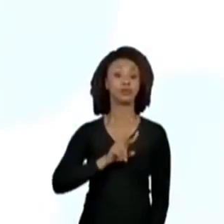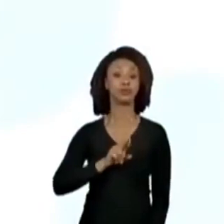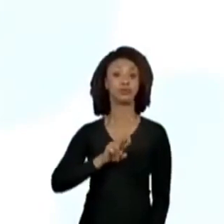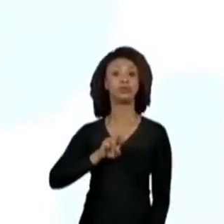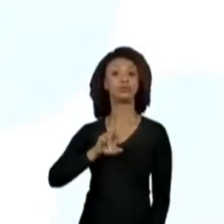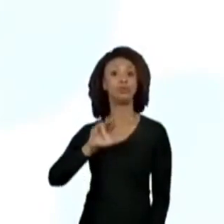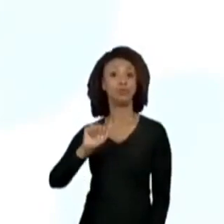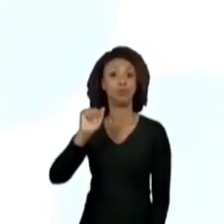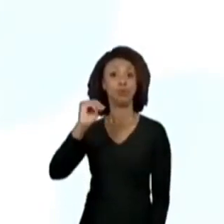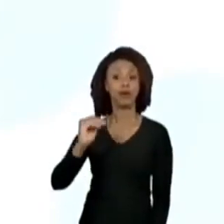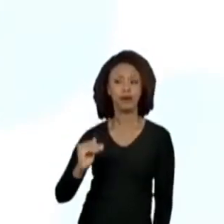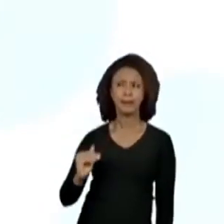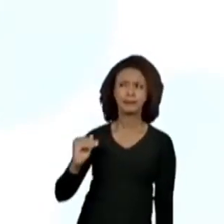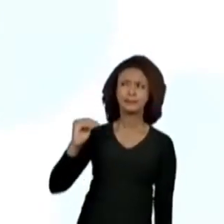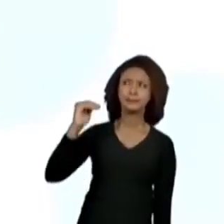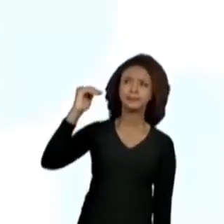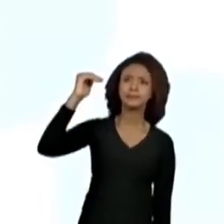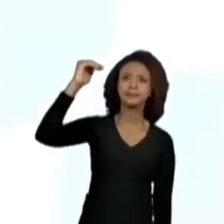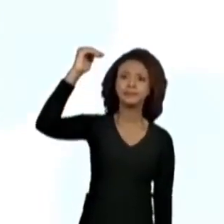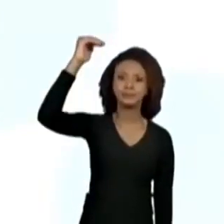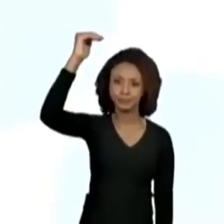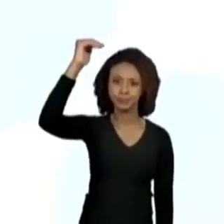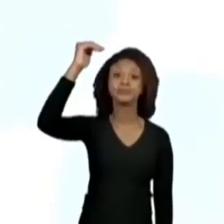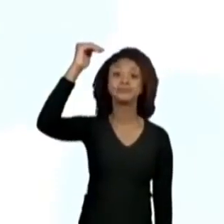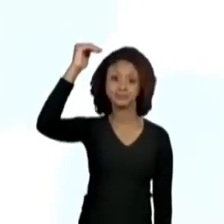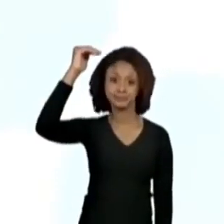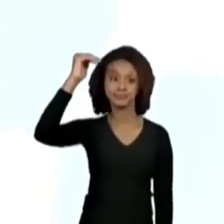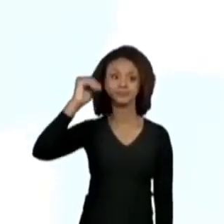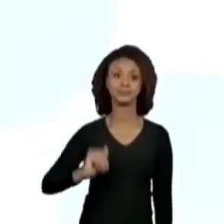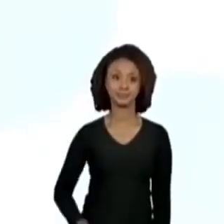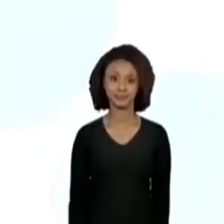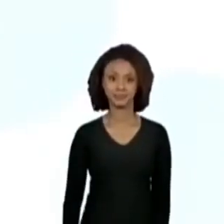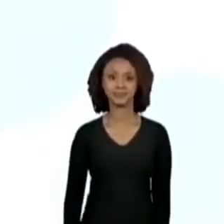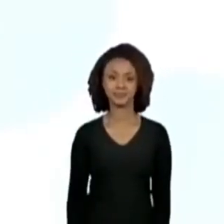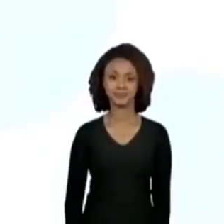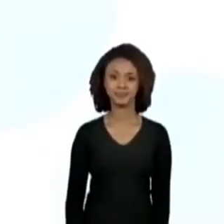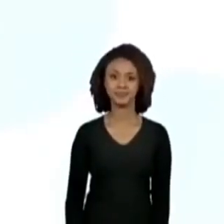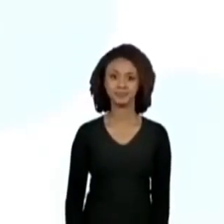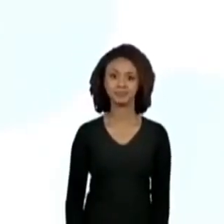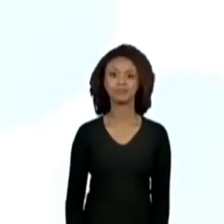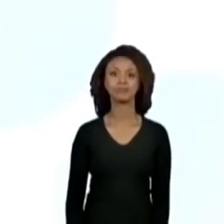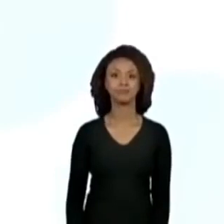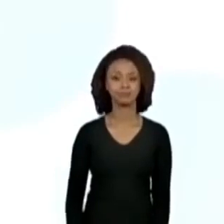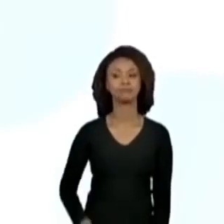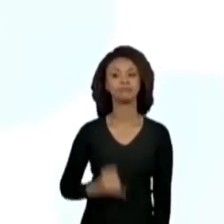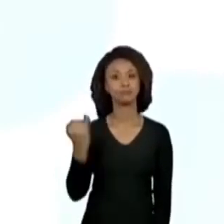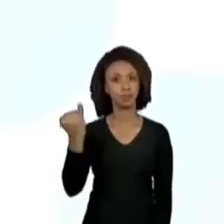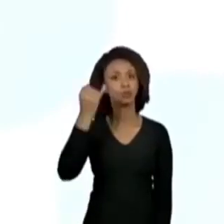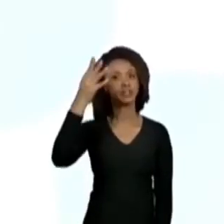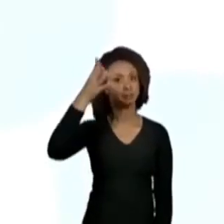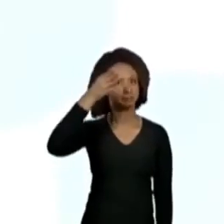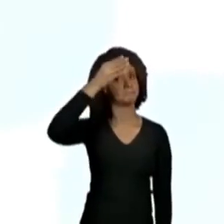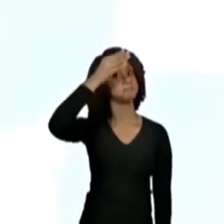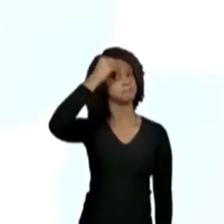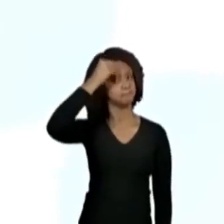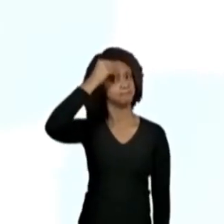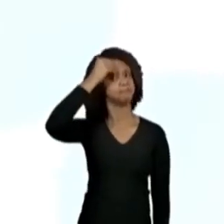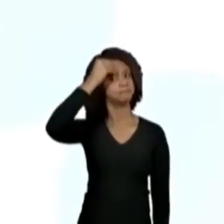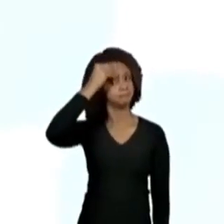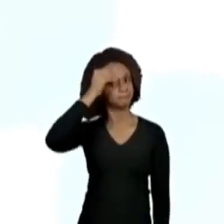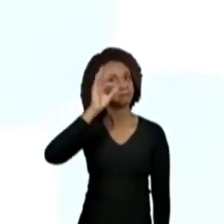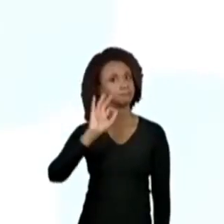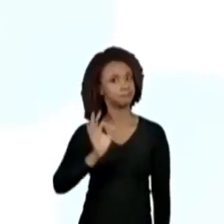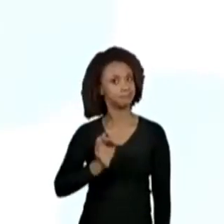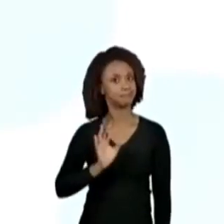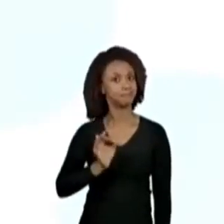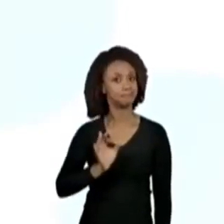Então, a gente tem ali a questão da altura. Deixar ali guardadinho isso, não é verdade?